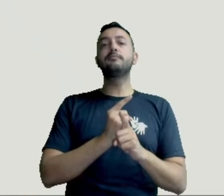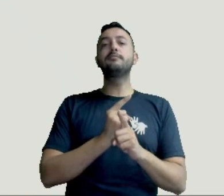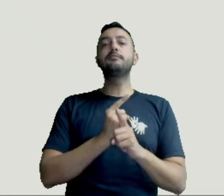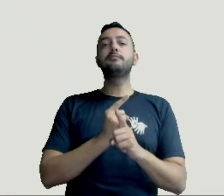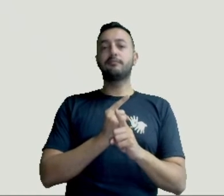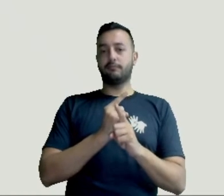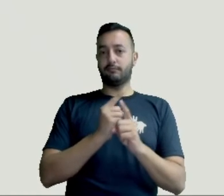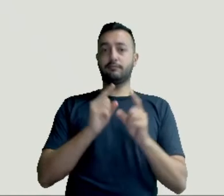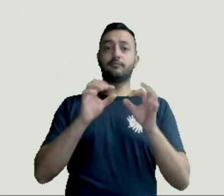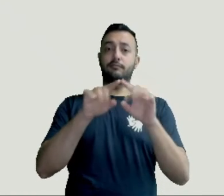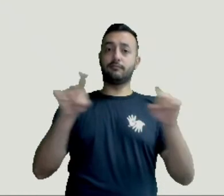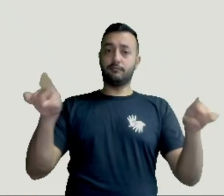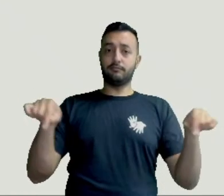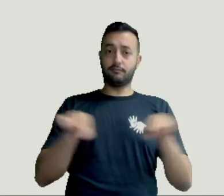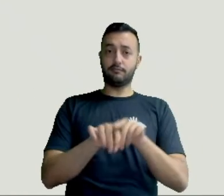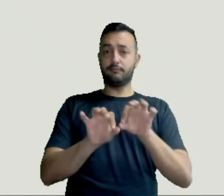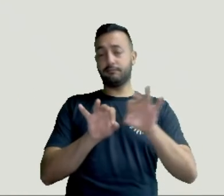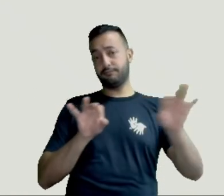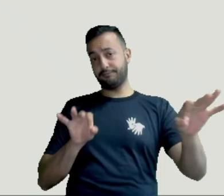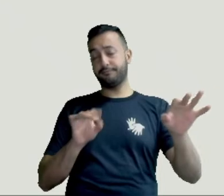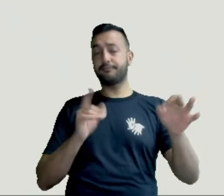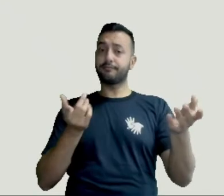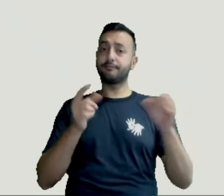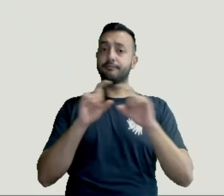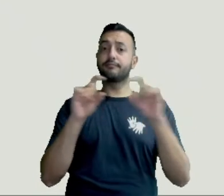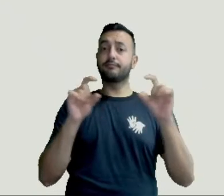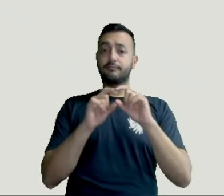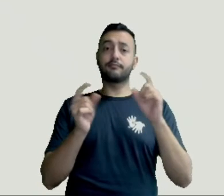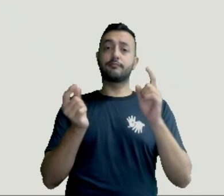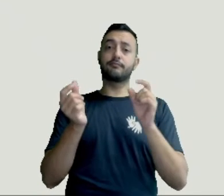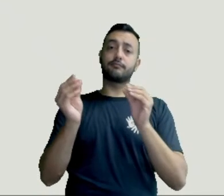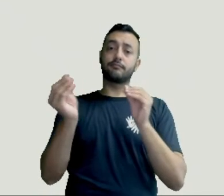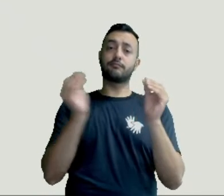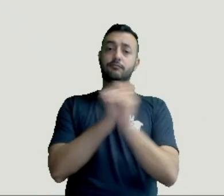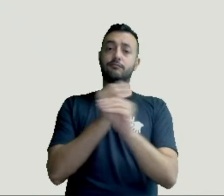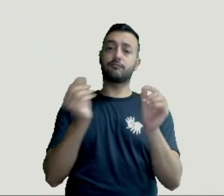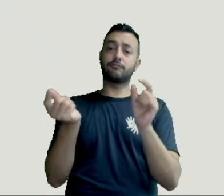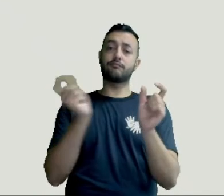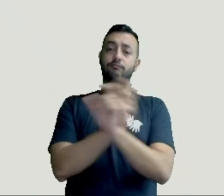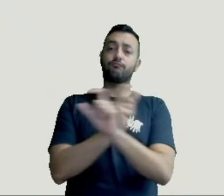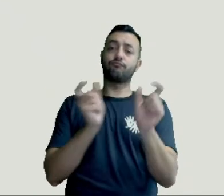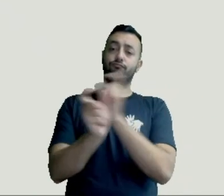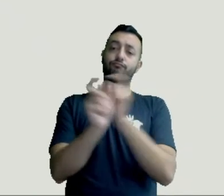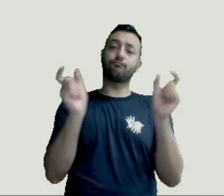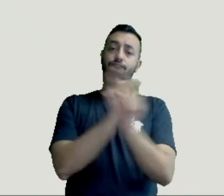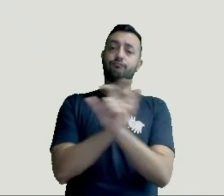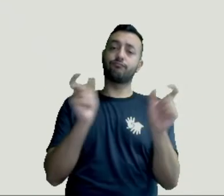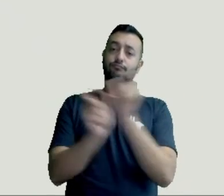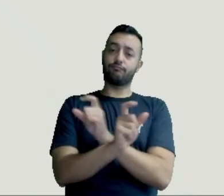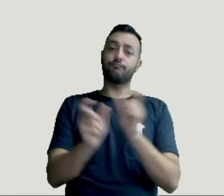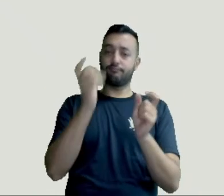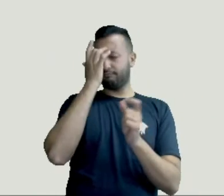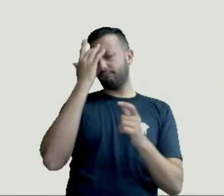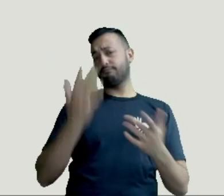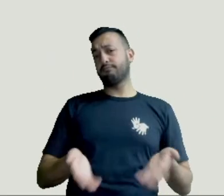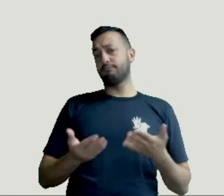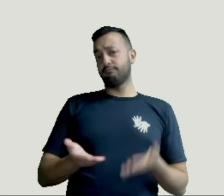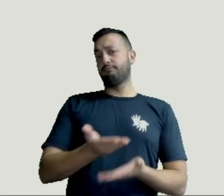espaço percorrido também. É só fazer um jogo de fórmulas aí. Bem simples, bem light para vocês.